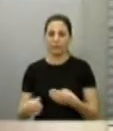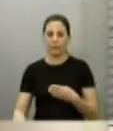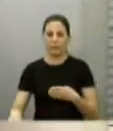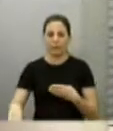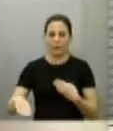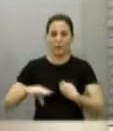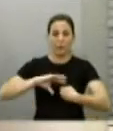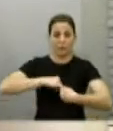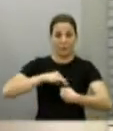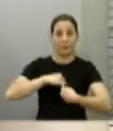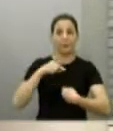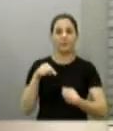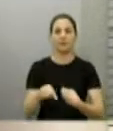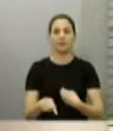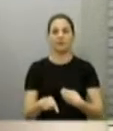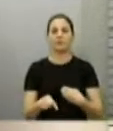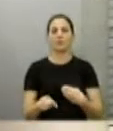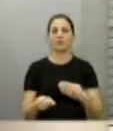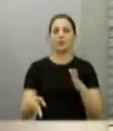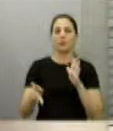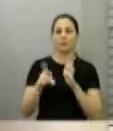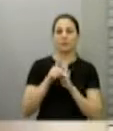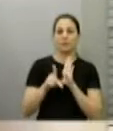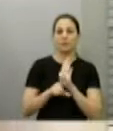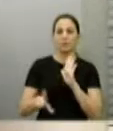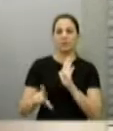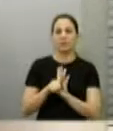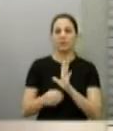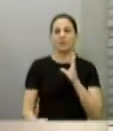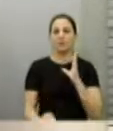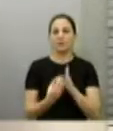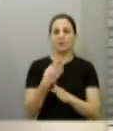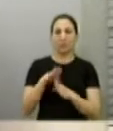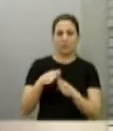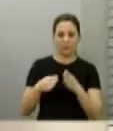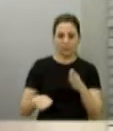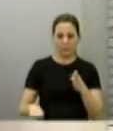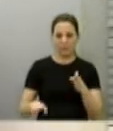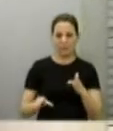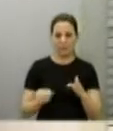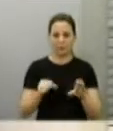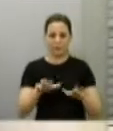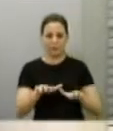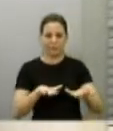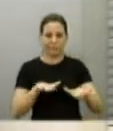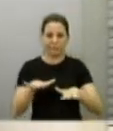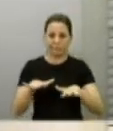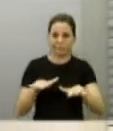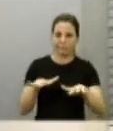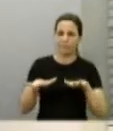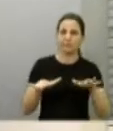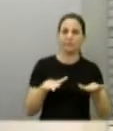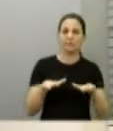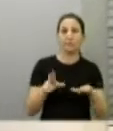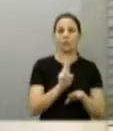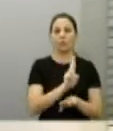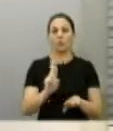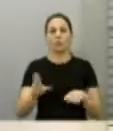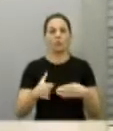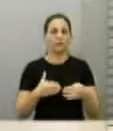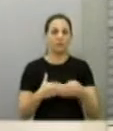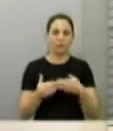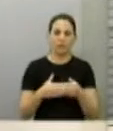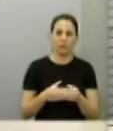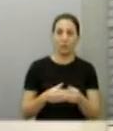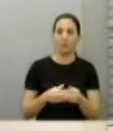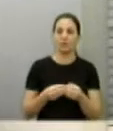de um projeto de lei que cria a Câmara nos bairros ou a Câmara itinerante. Aí o nome é o de menos, porque o